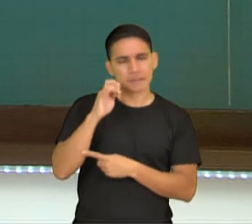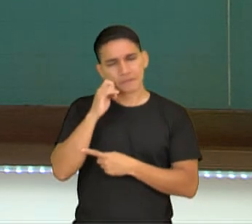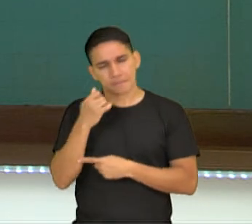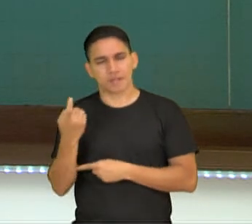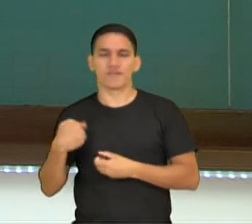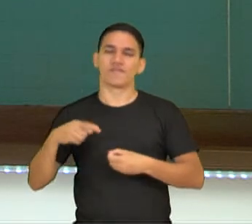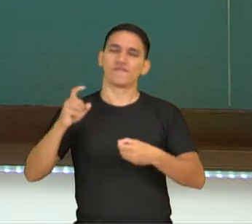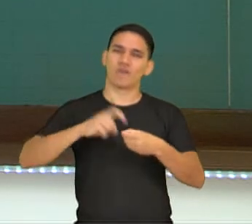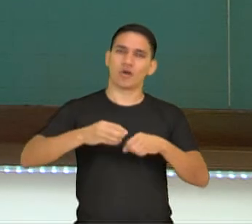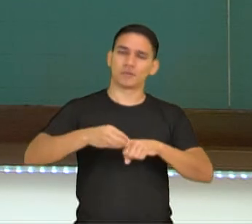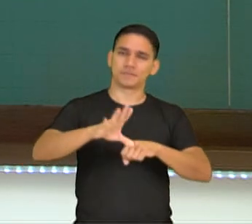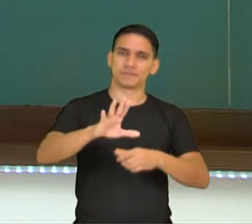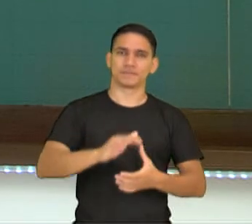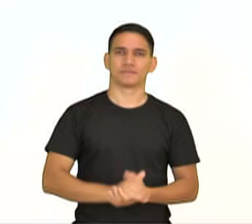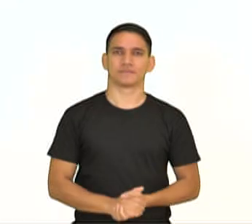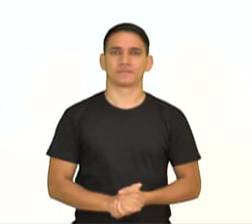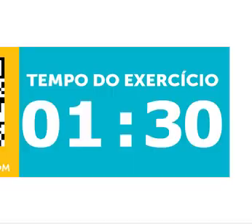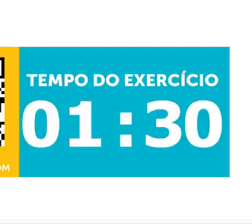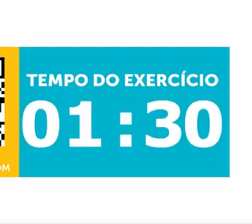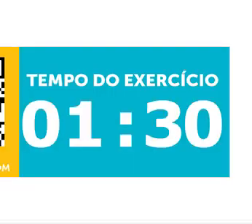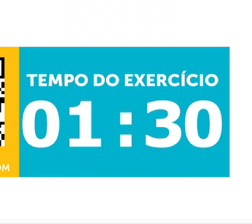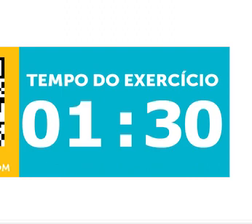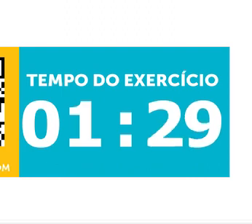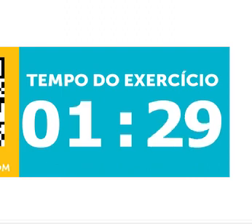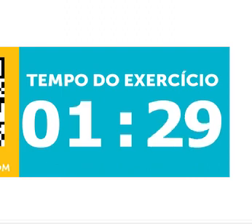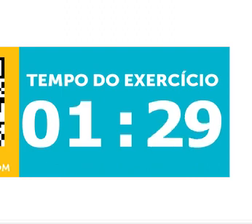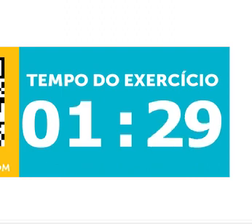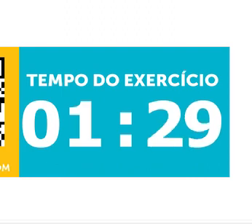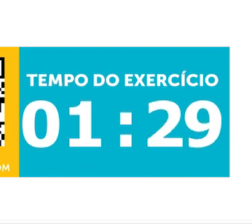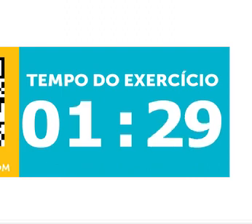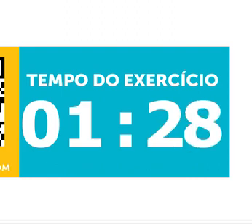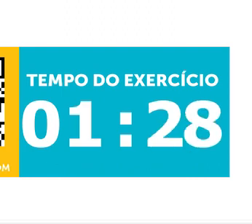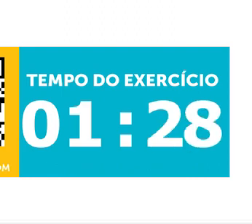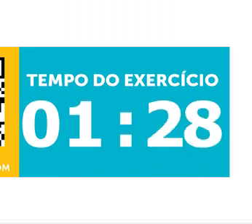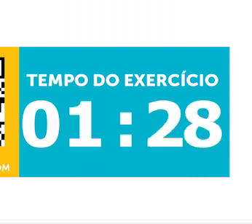Daqui a pouco eu volto e te apresento uma resposta.